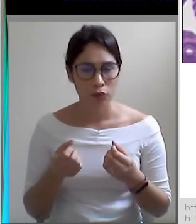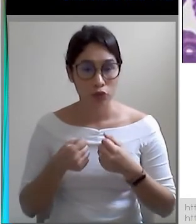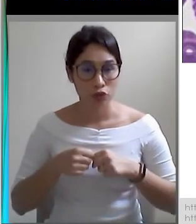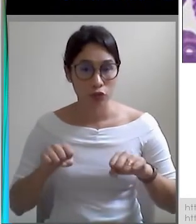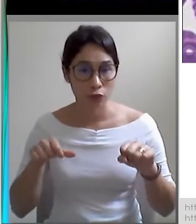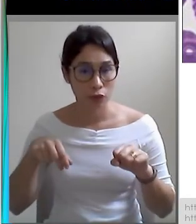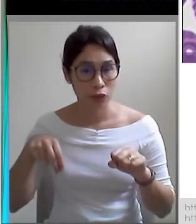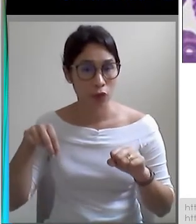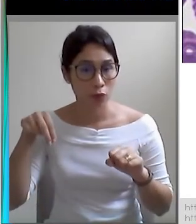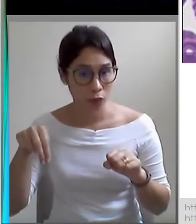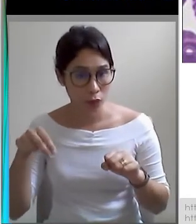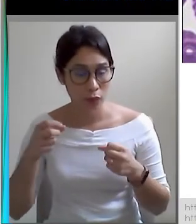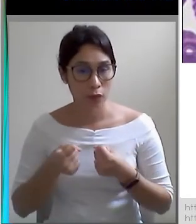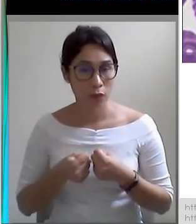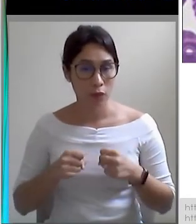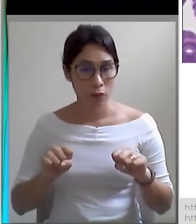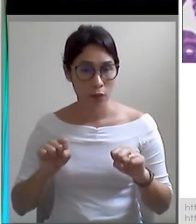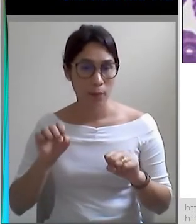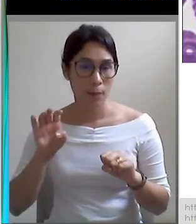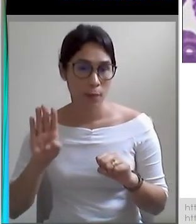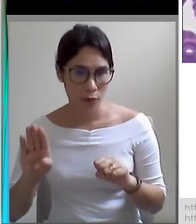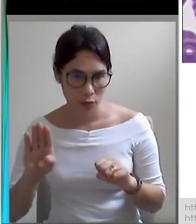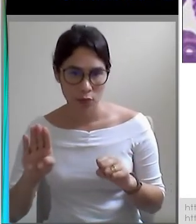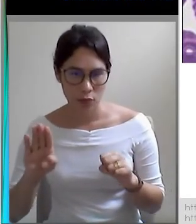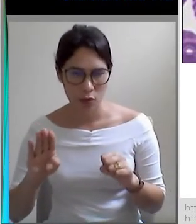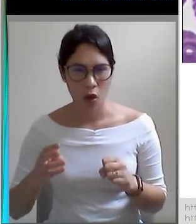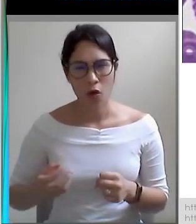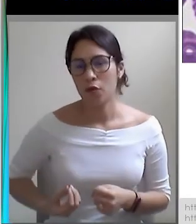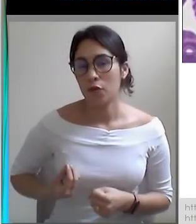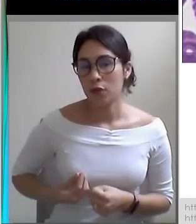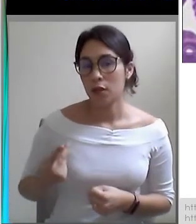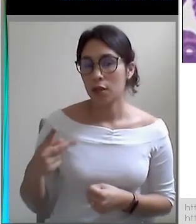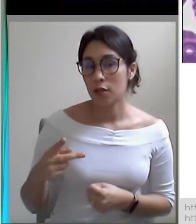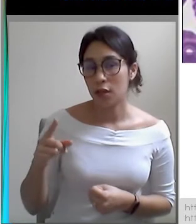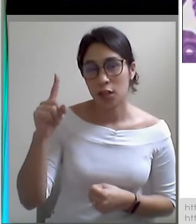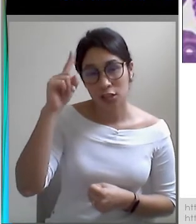meia-vida em torno de 1 a 2 dias.